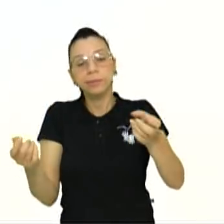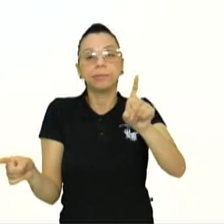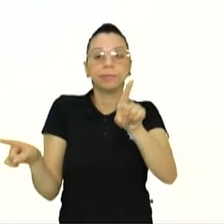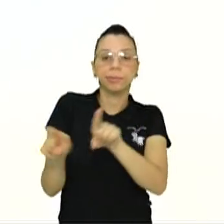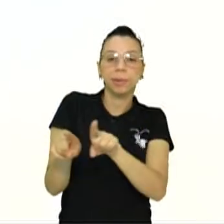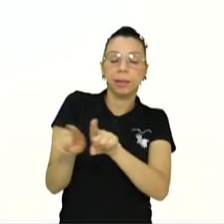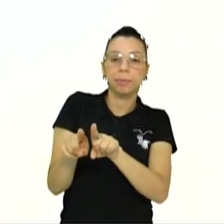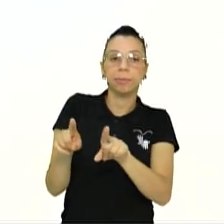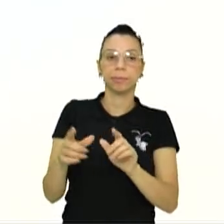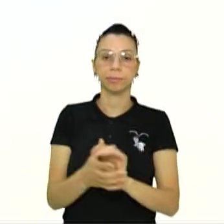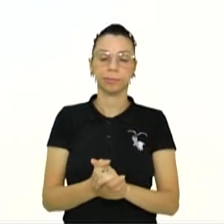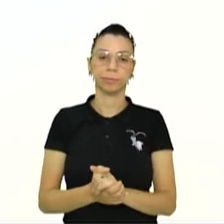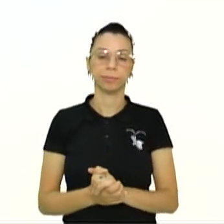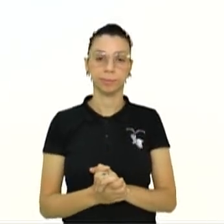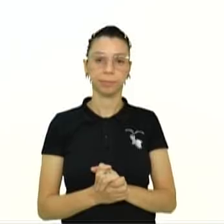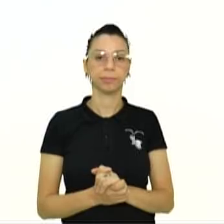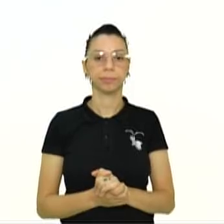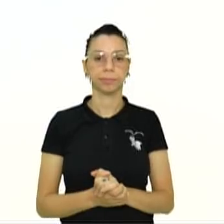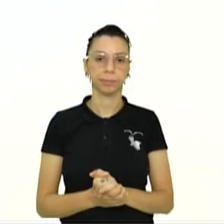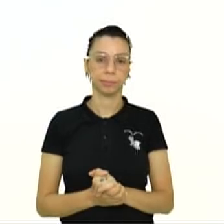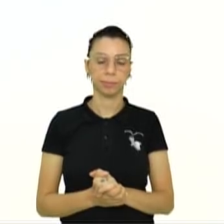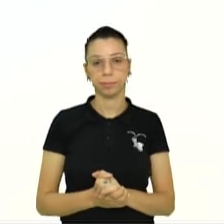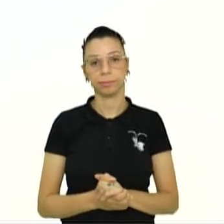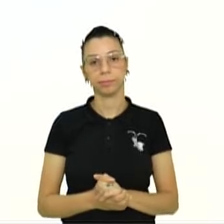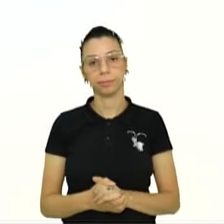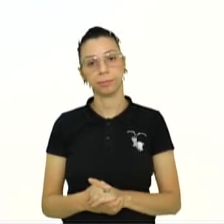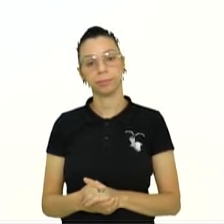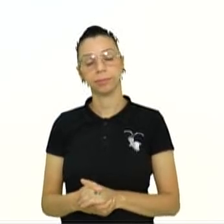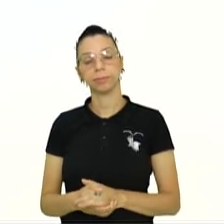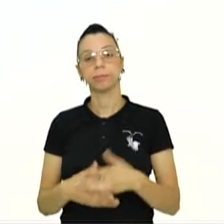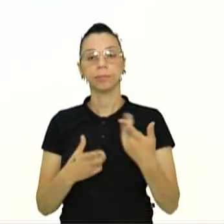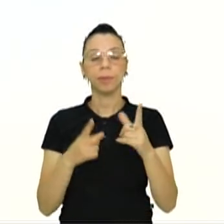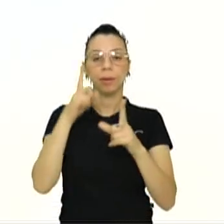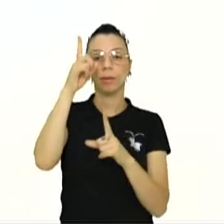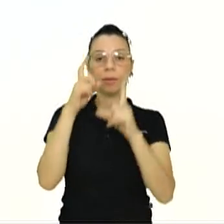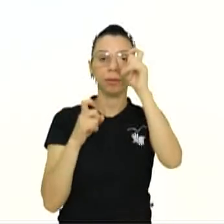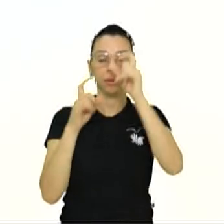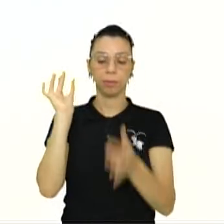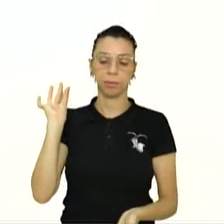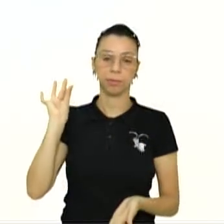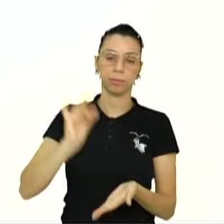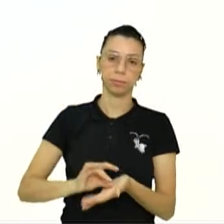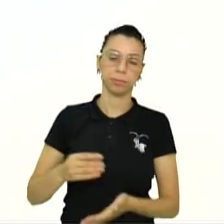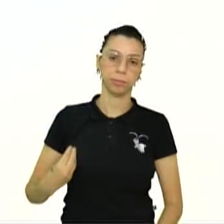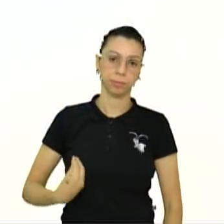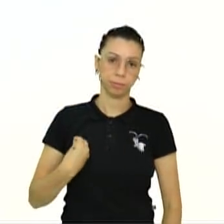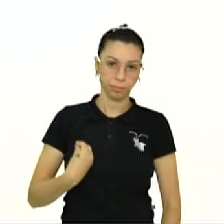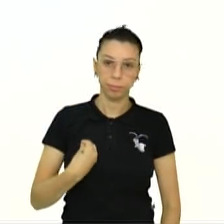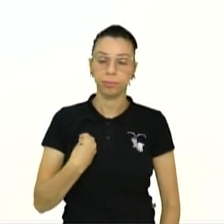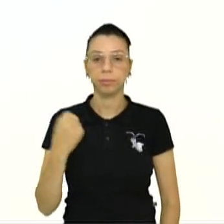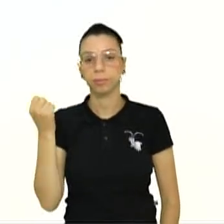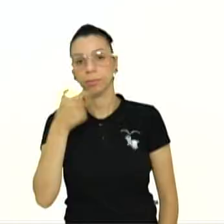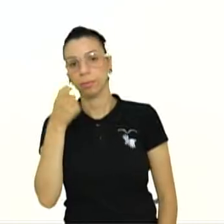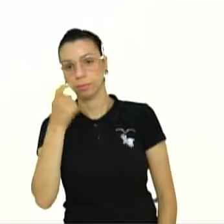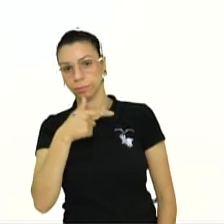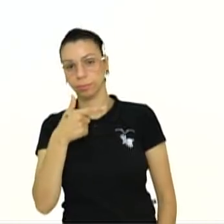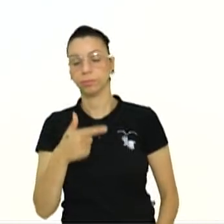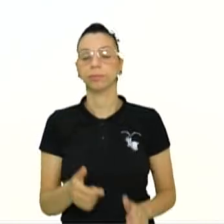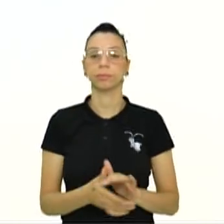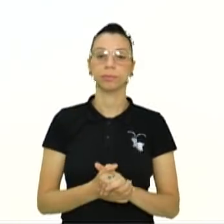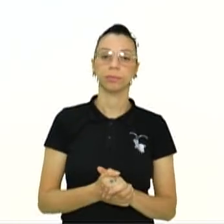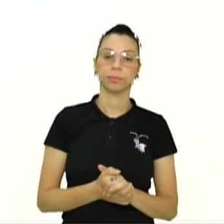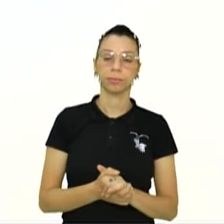simples, tá? Então nós consideramos assim expressão realista desse humor. É